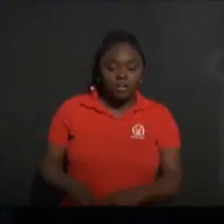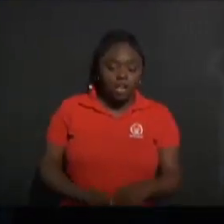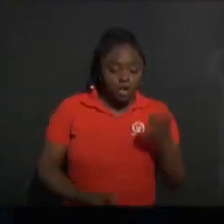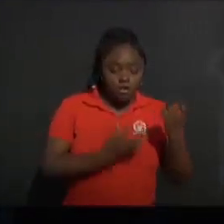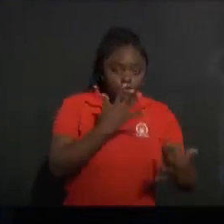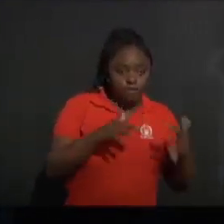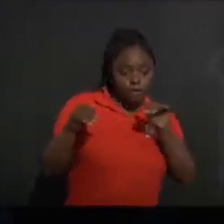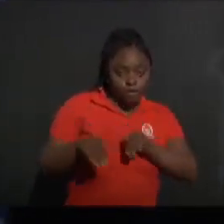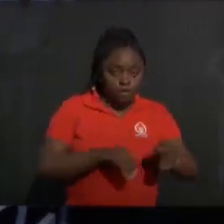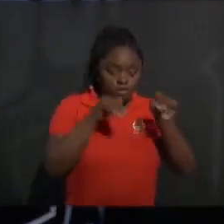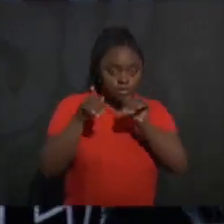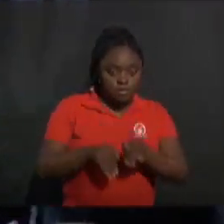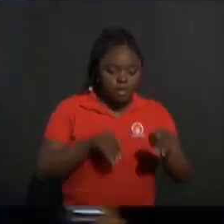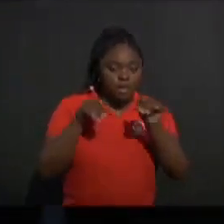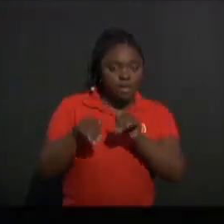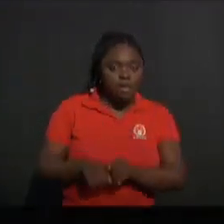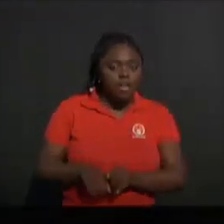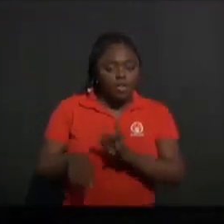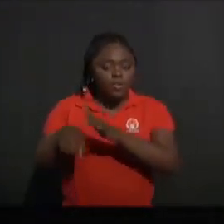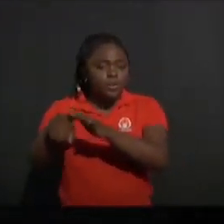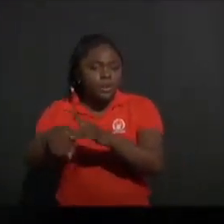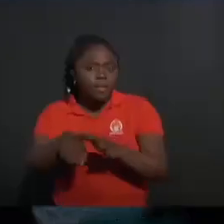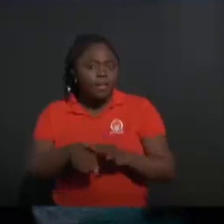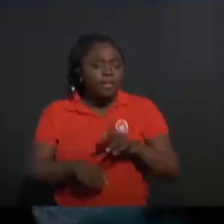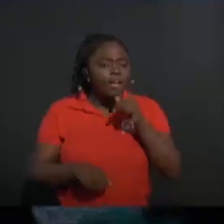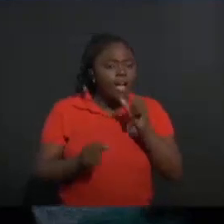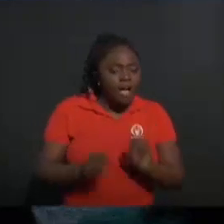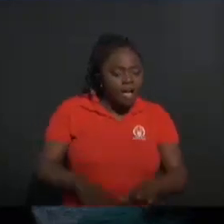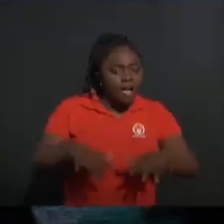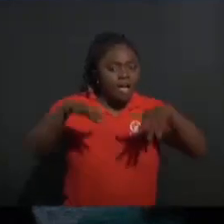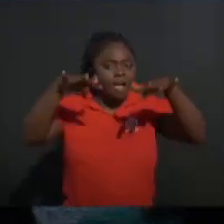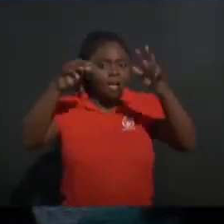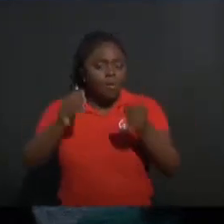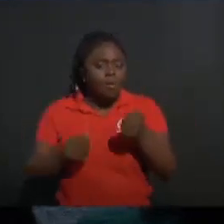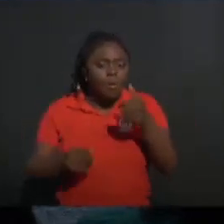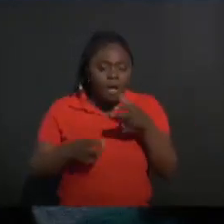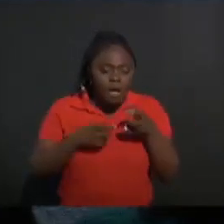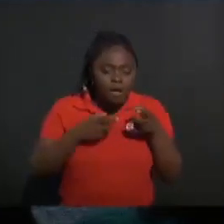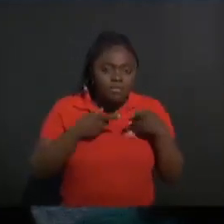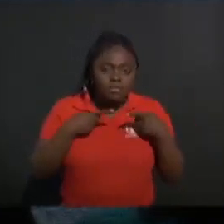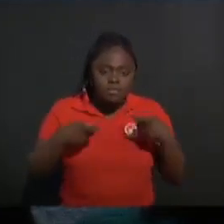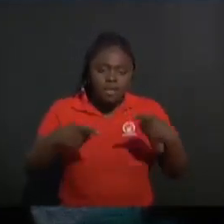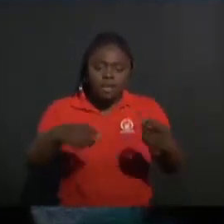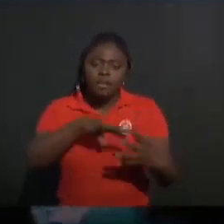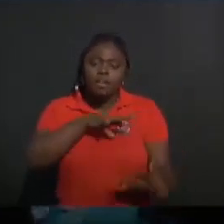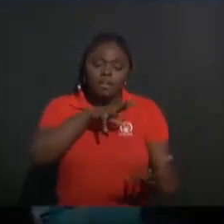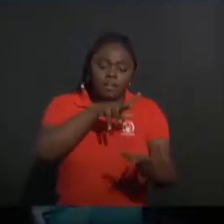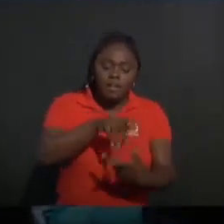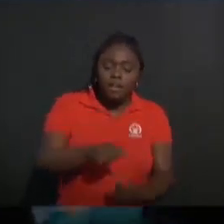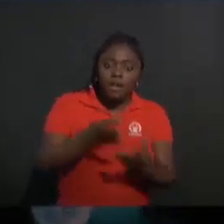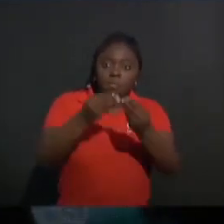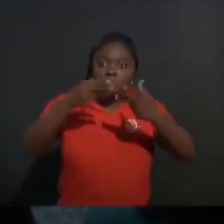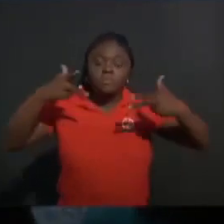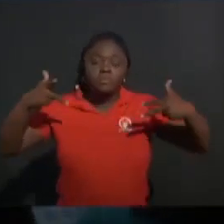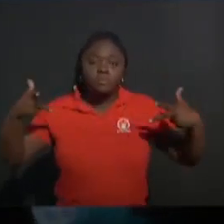Austrália, pandemia, enchente, nós estamos vendo, quase teve uma guerra mundial, nós estamos vendo tanta coisa.